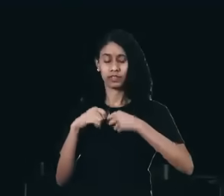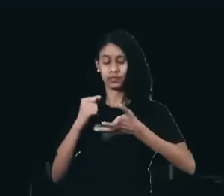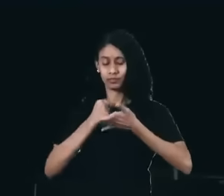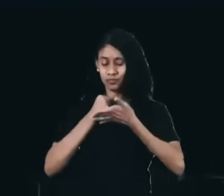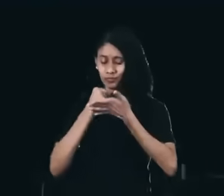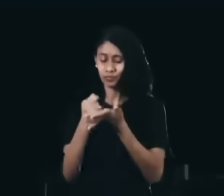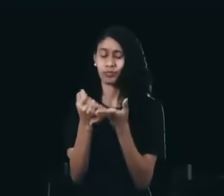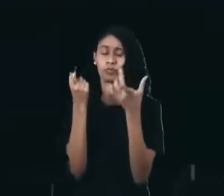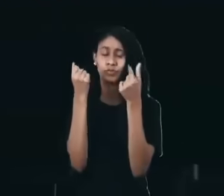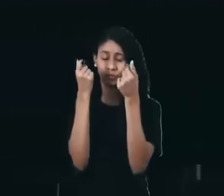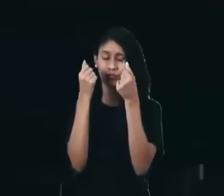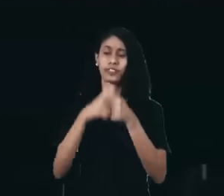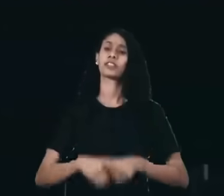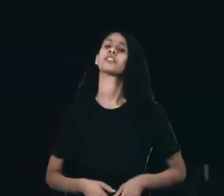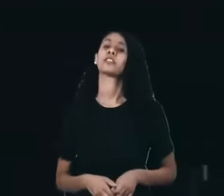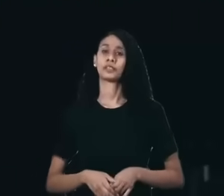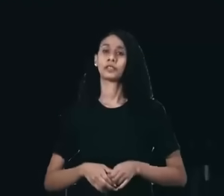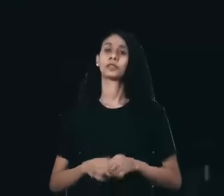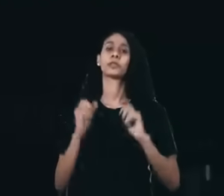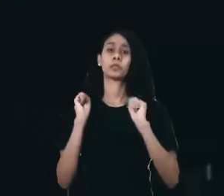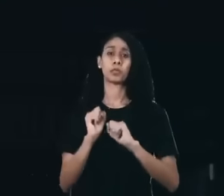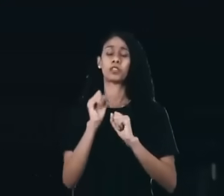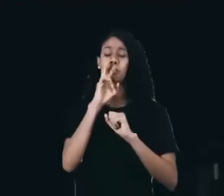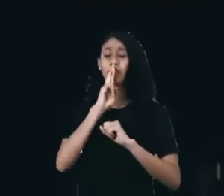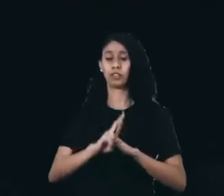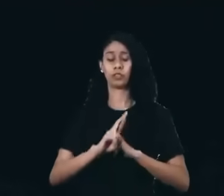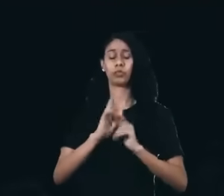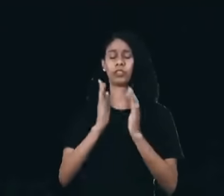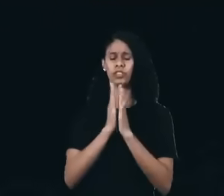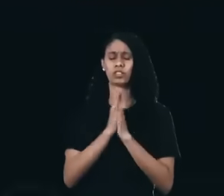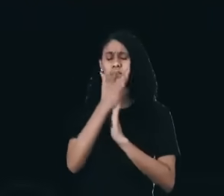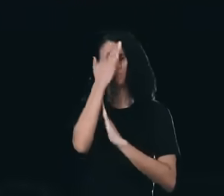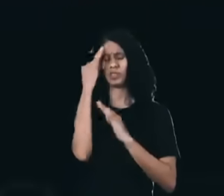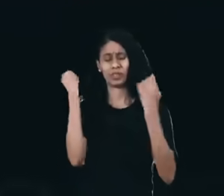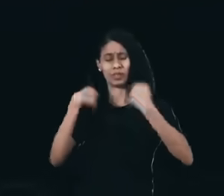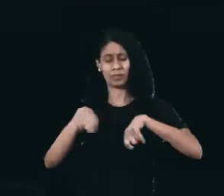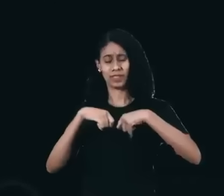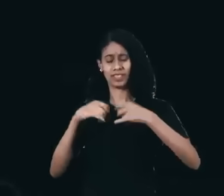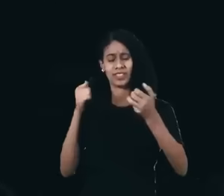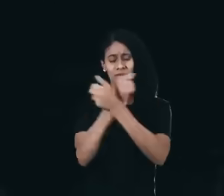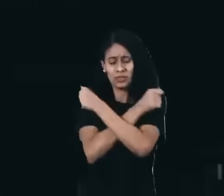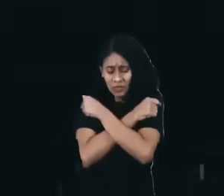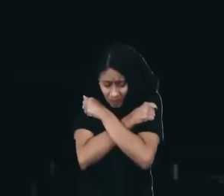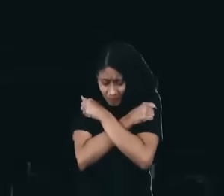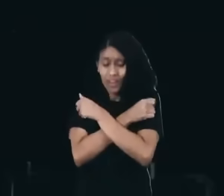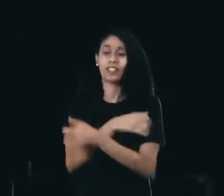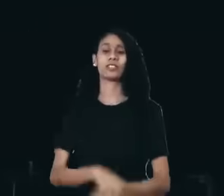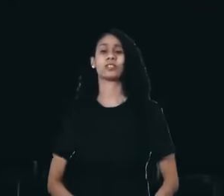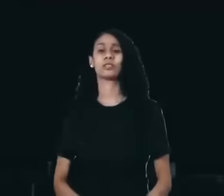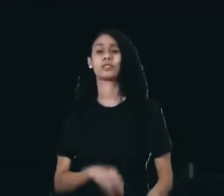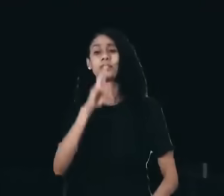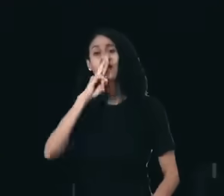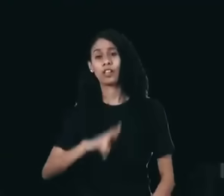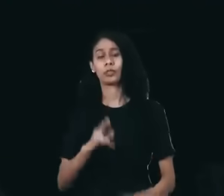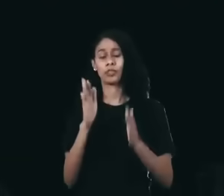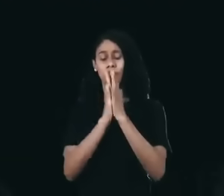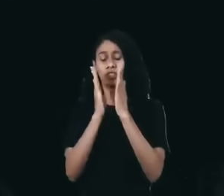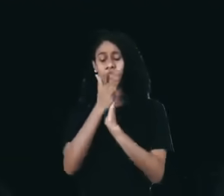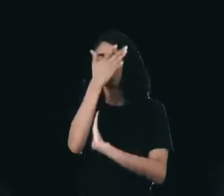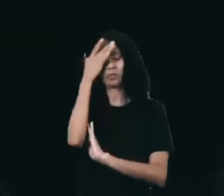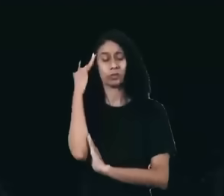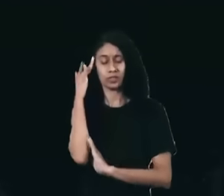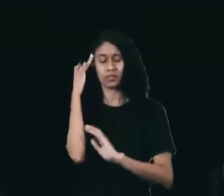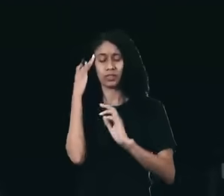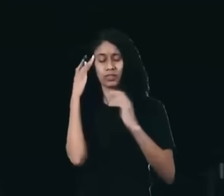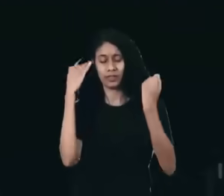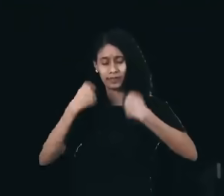apoio financeiro. Você pode ser a resposta da oração de alguém que está precisando de um abraço. Você pode ser a resposta da oração de alguém que